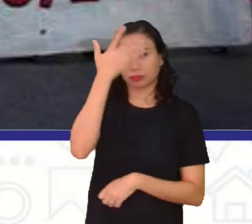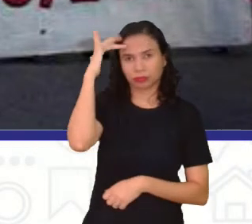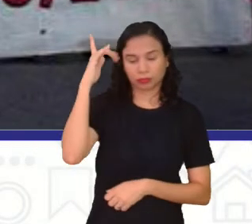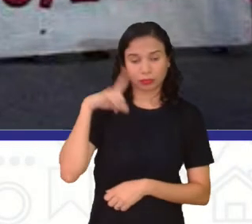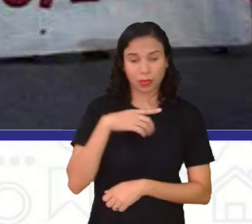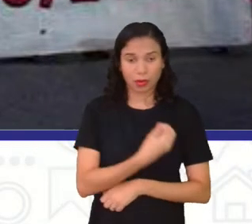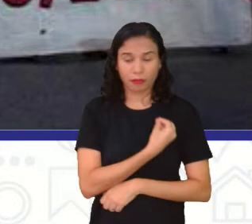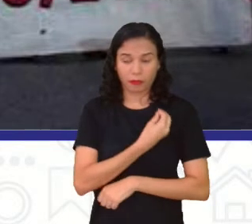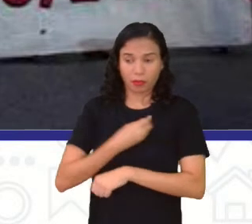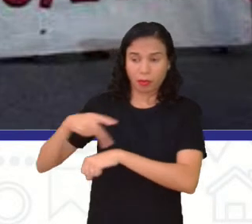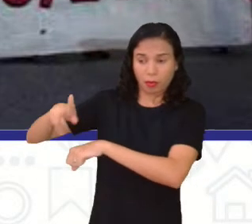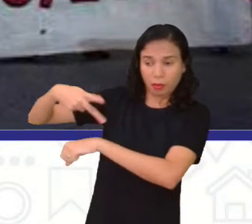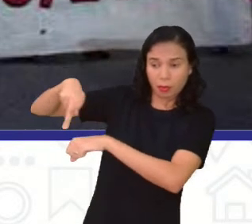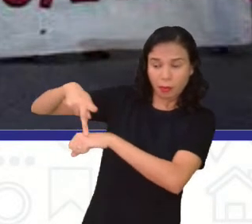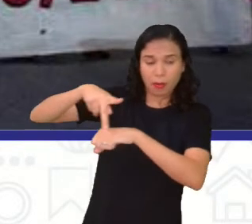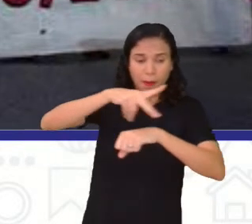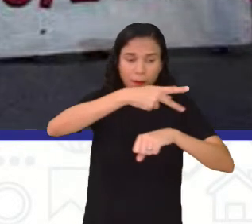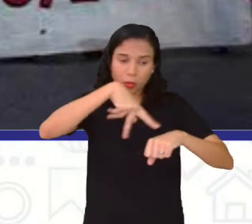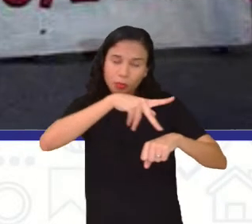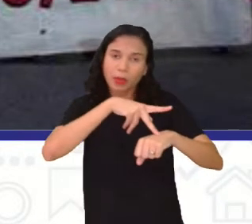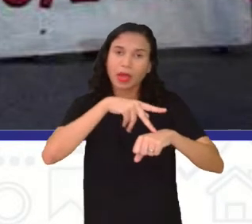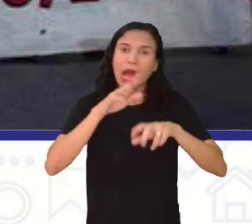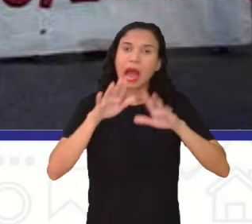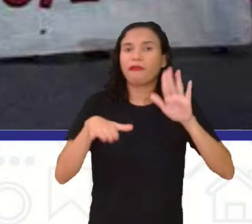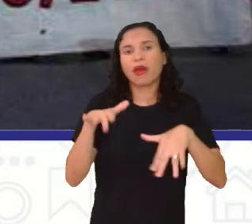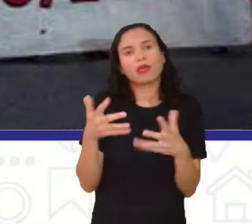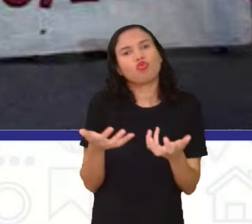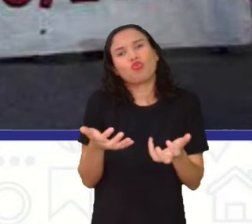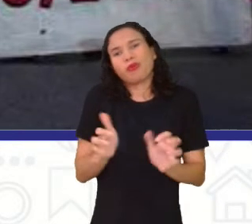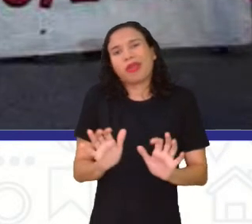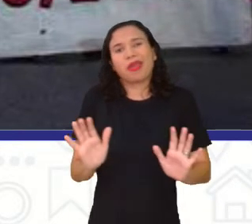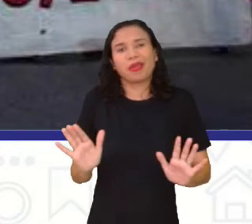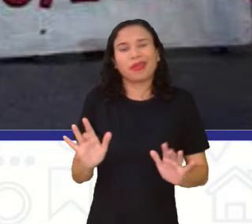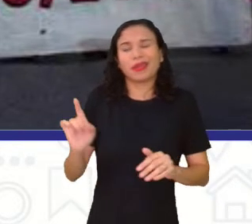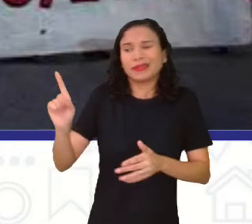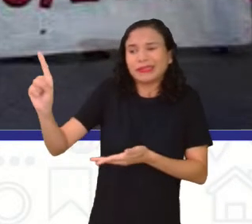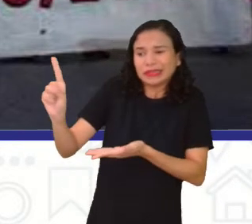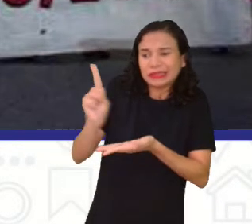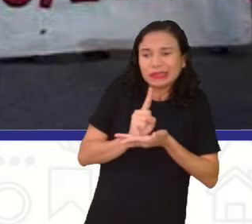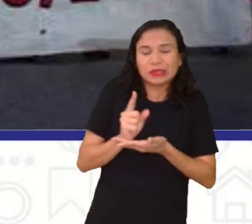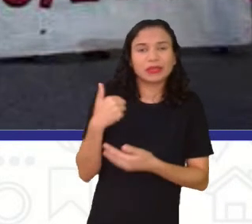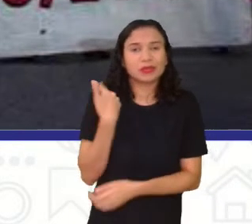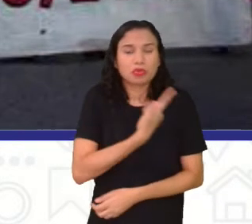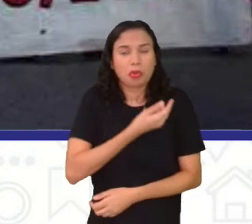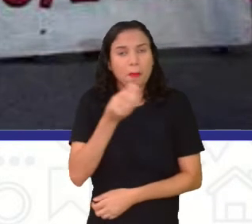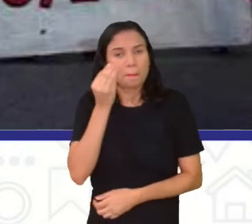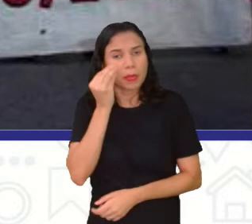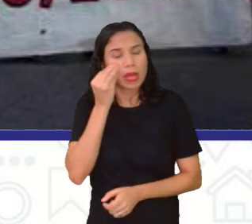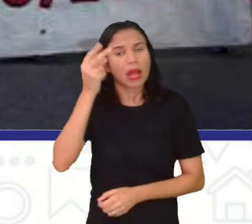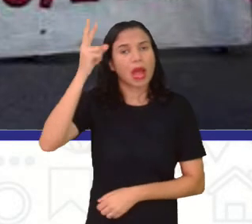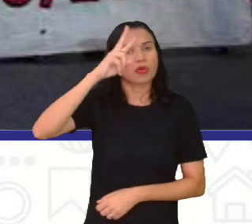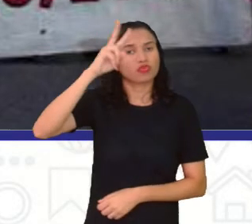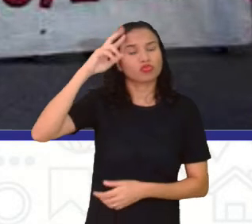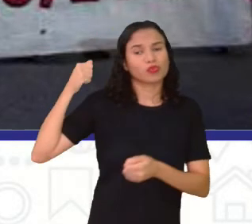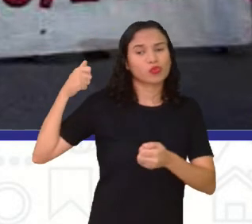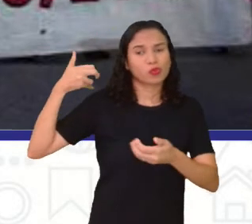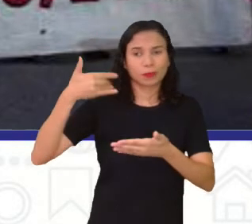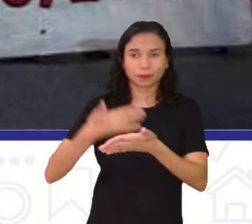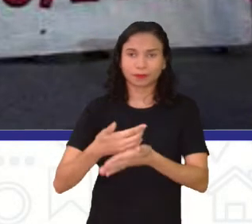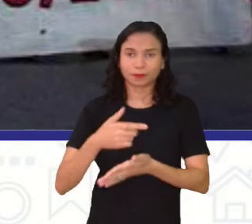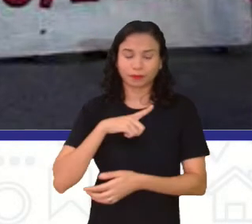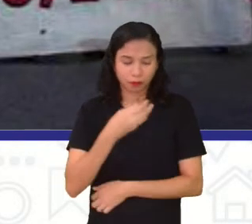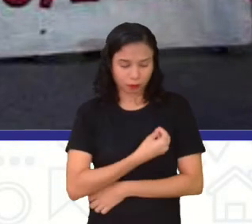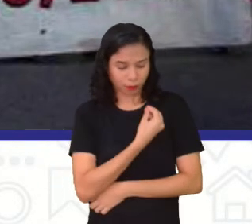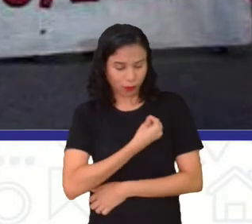imigrando de um país para outro, às vezes nem quer fazer isso, né. A gente observa ao longo da história, a gente recebeu aqui